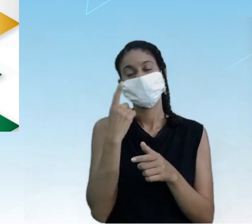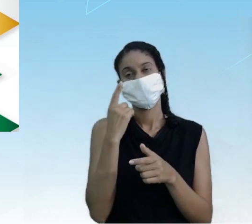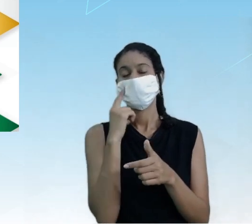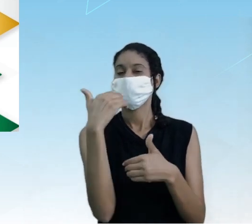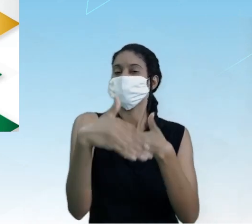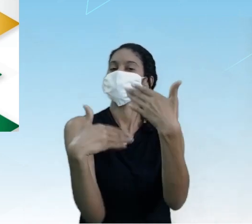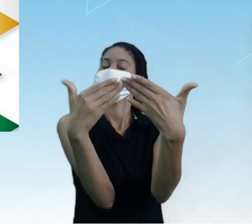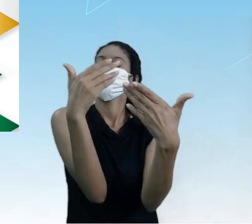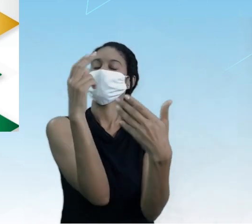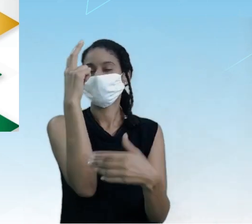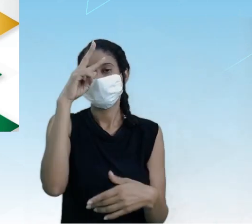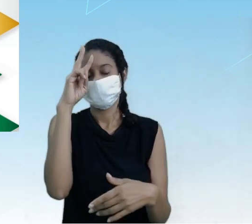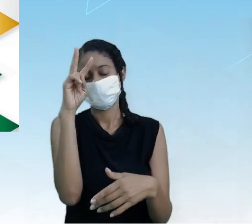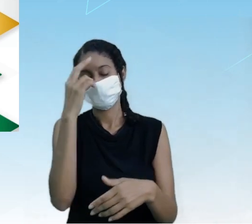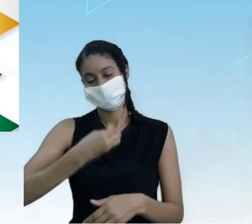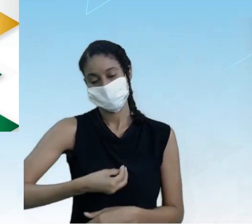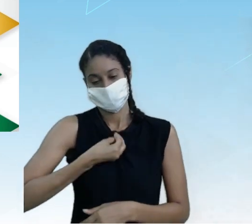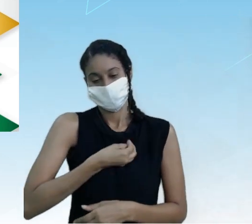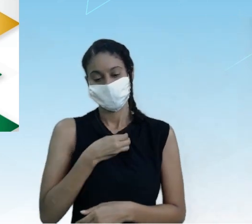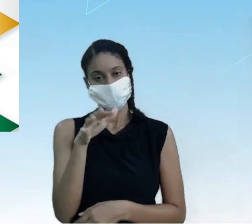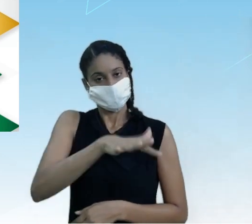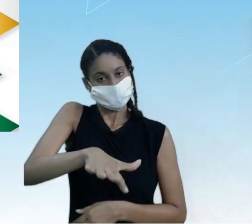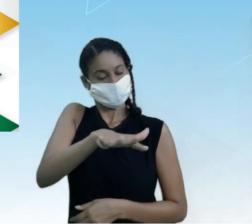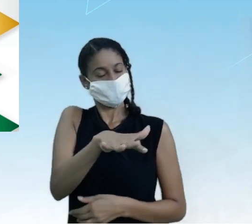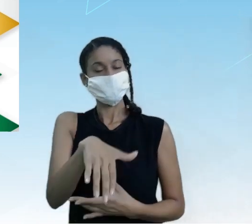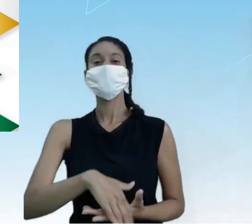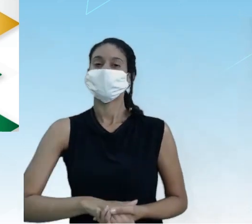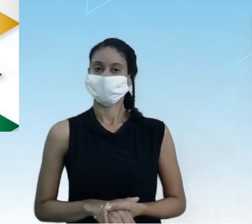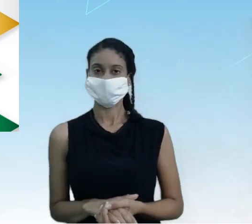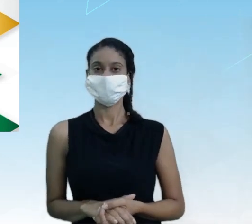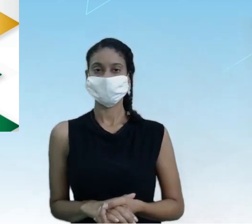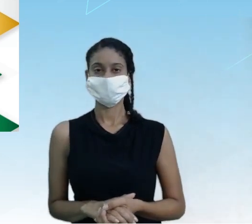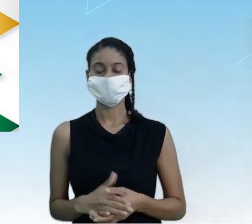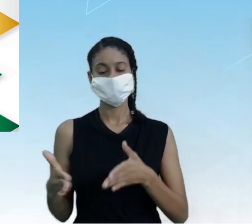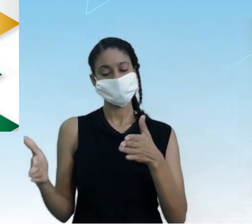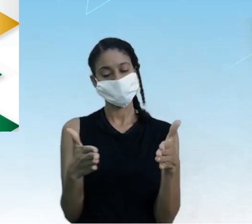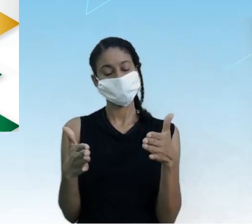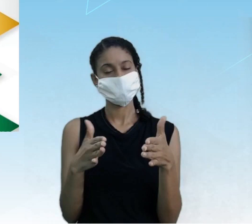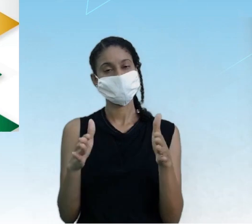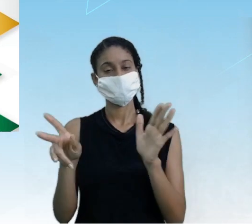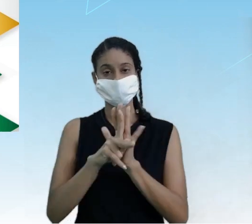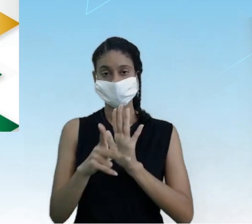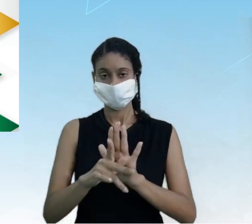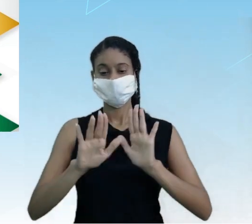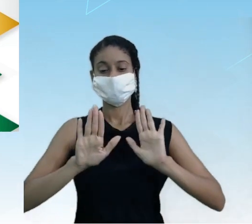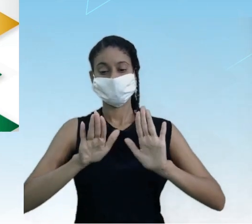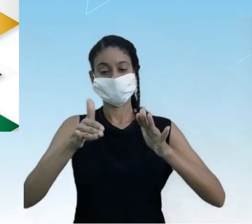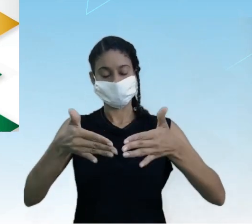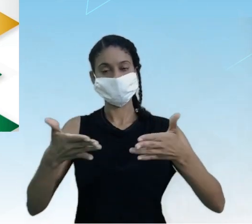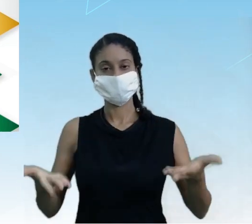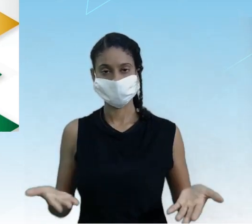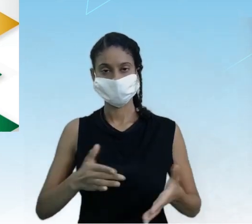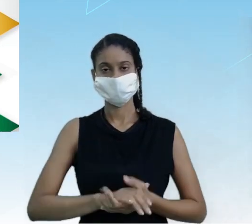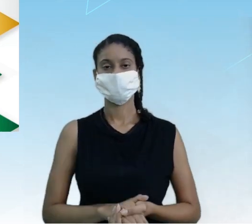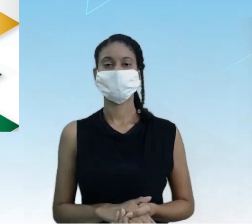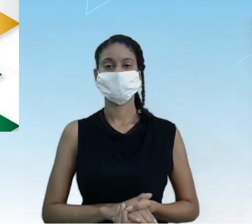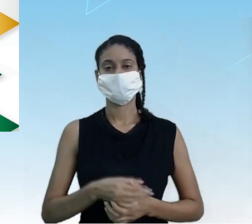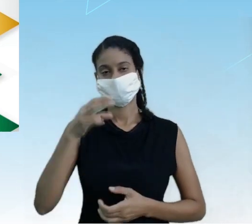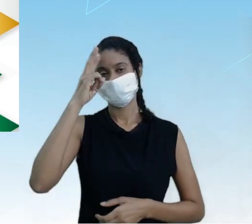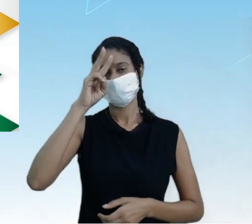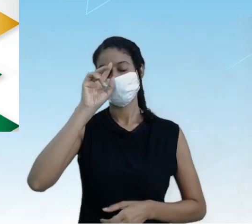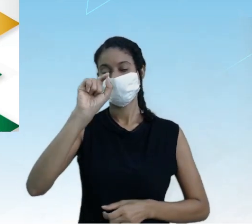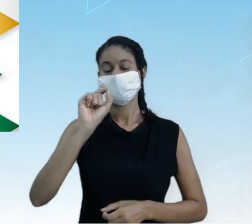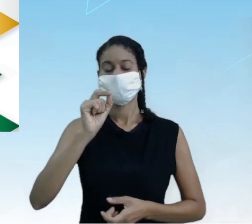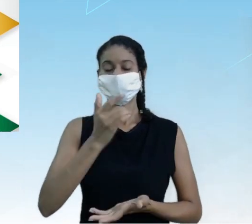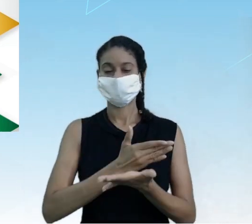histórico vivido por aquela região em um tempo específico. Então, lembrando, vai começar por